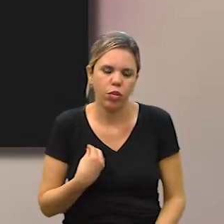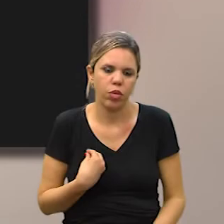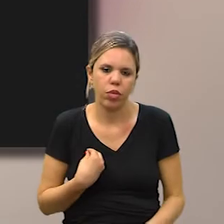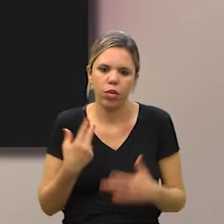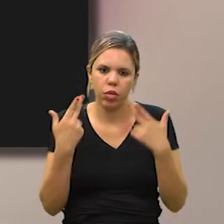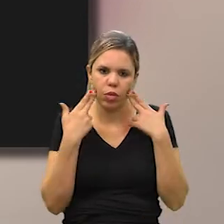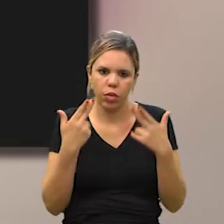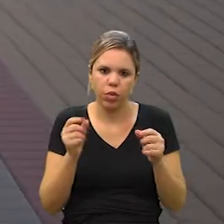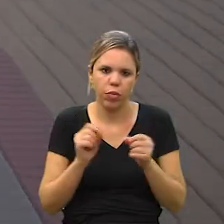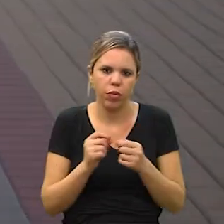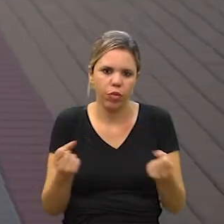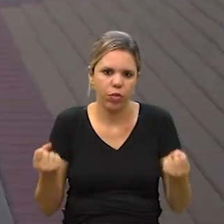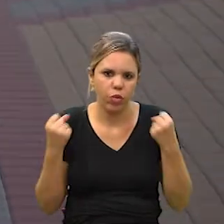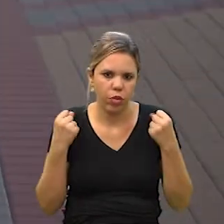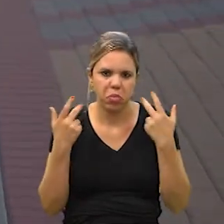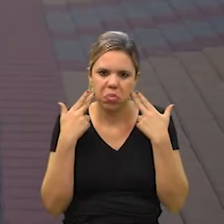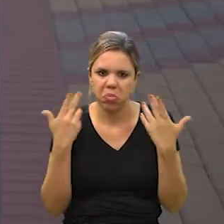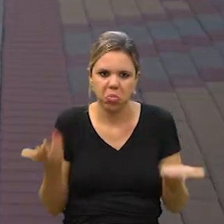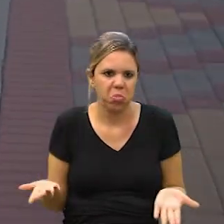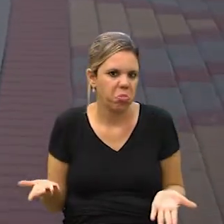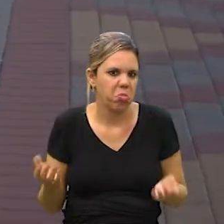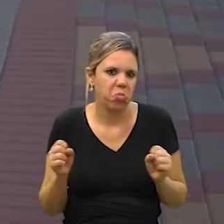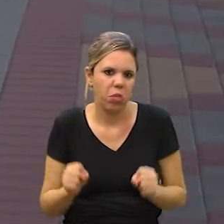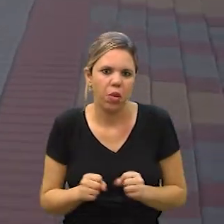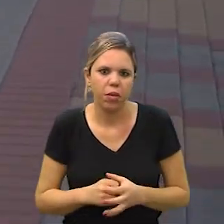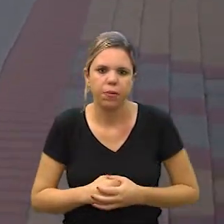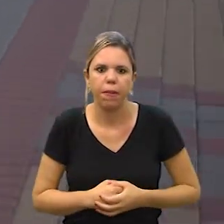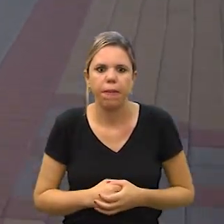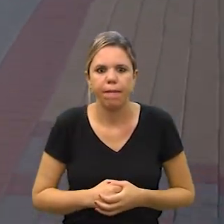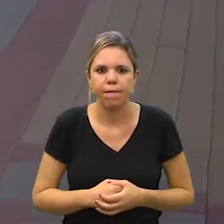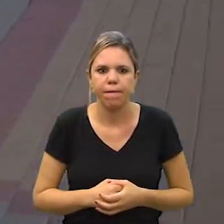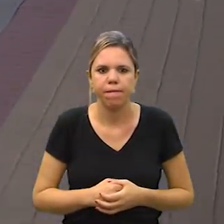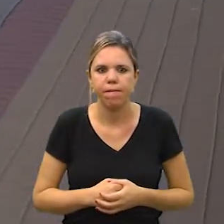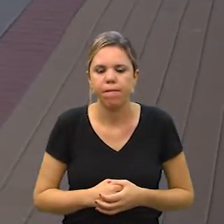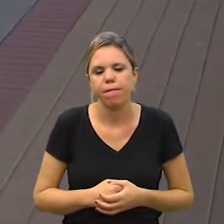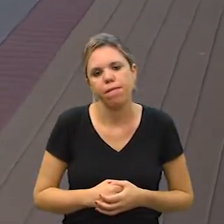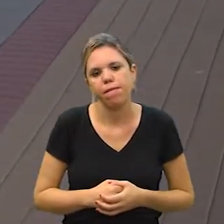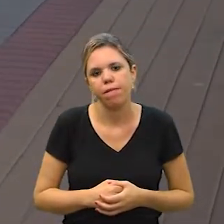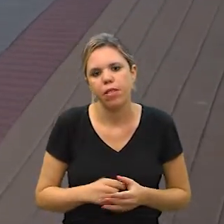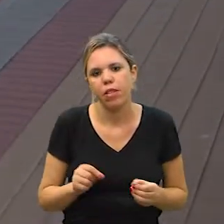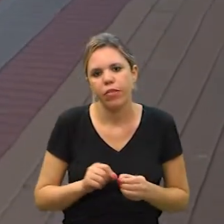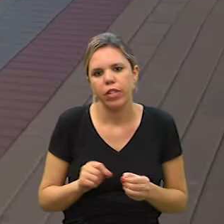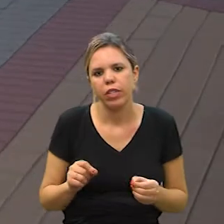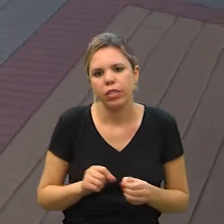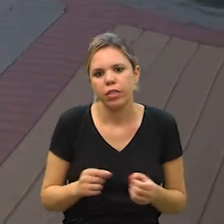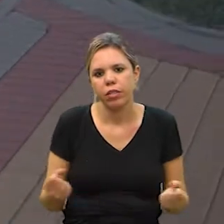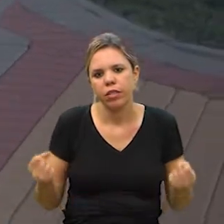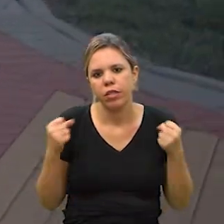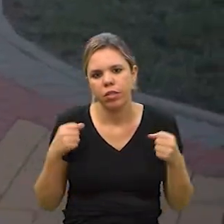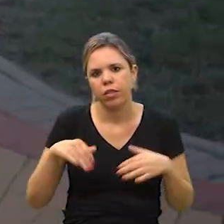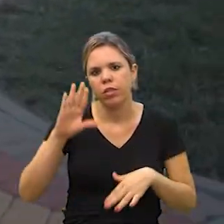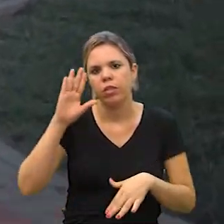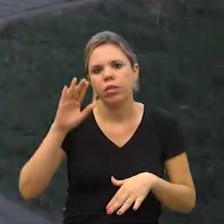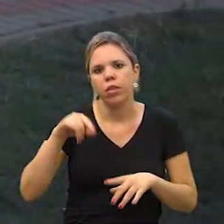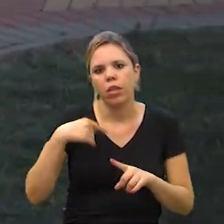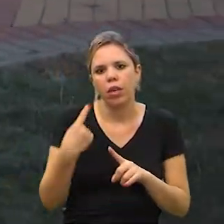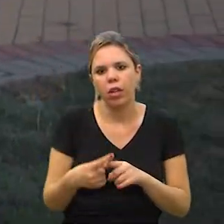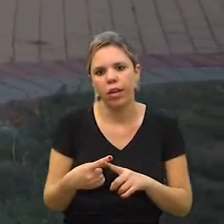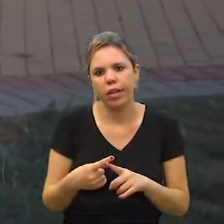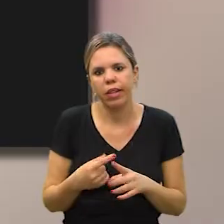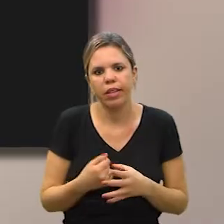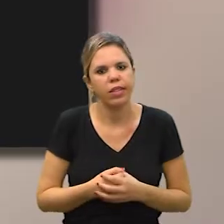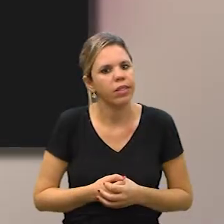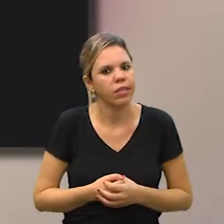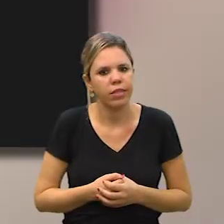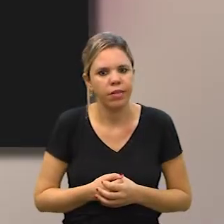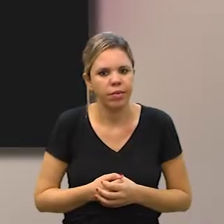vida praticamente normal pode fazer atividade física pode e inclusive fazer atividades físicas até mais